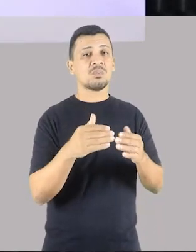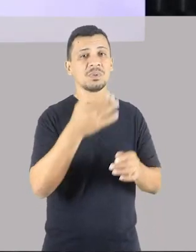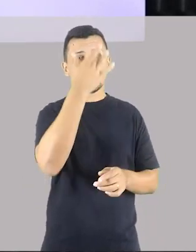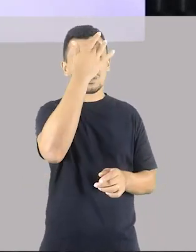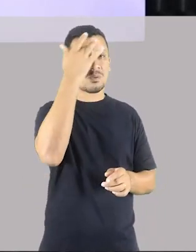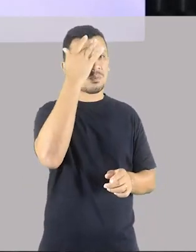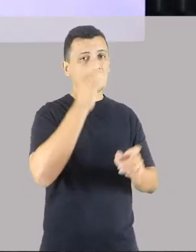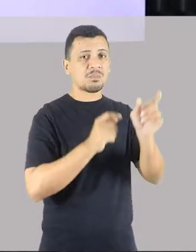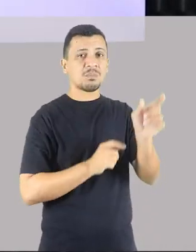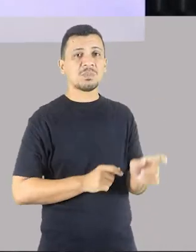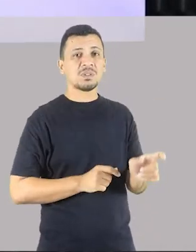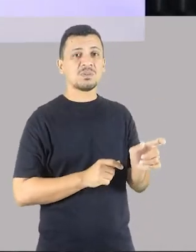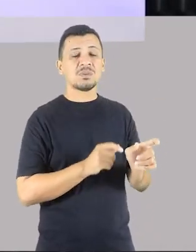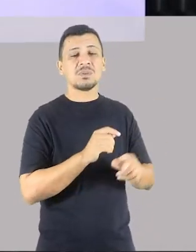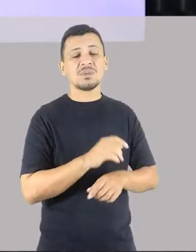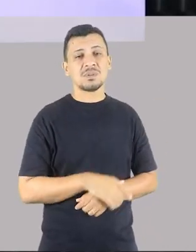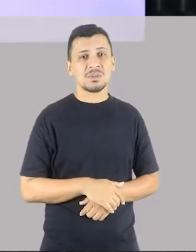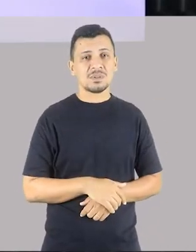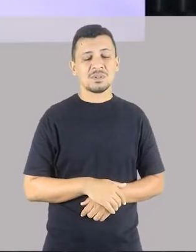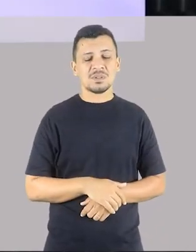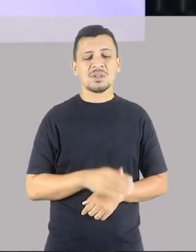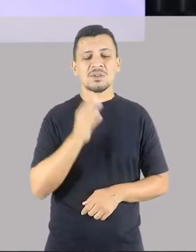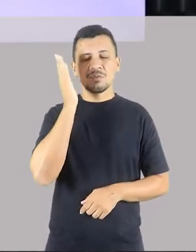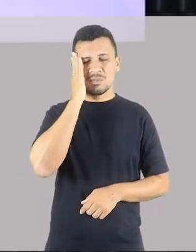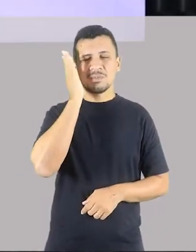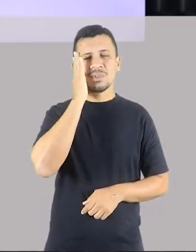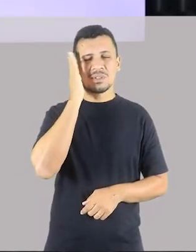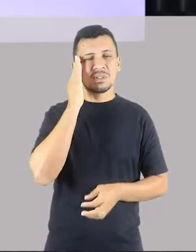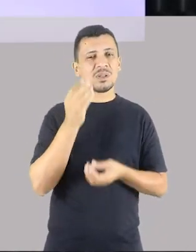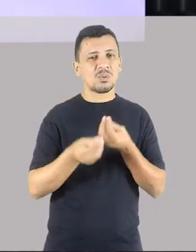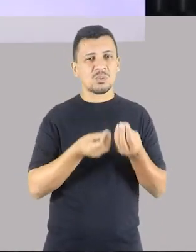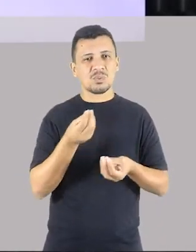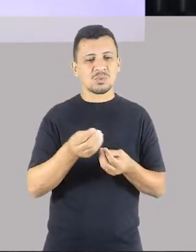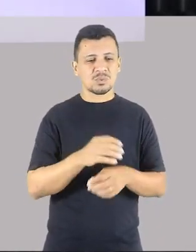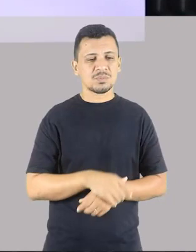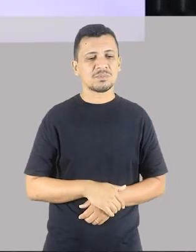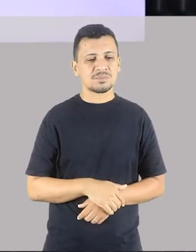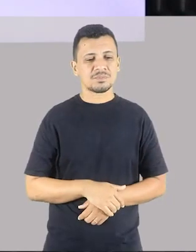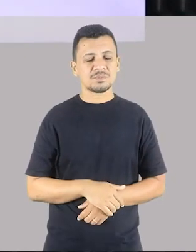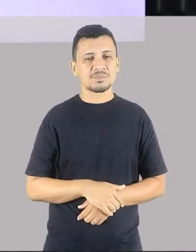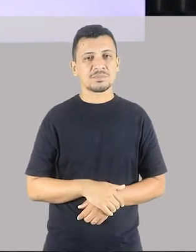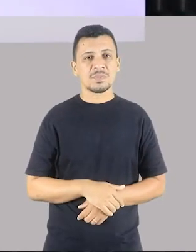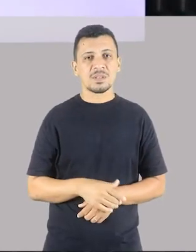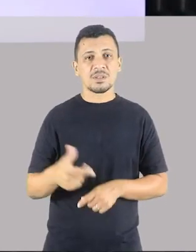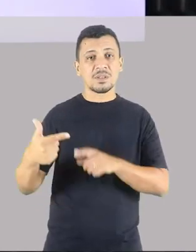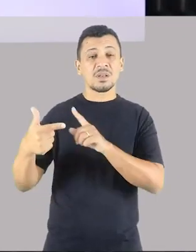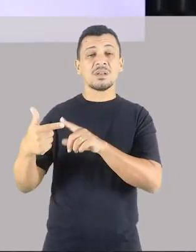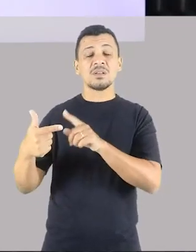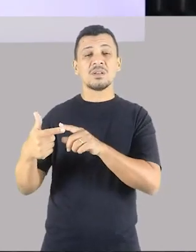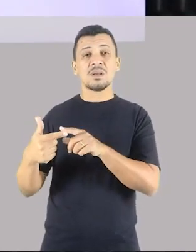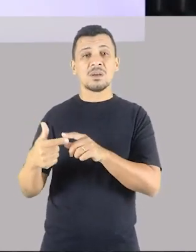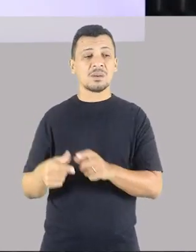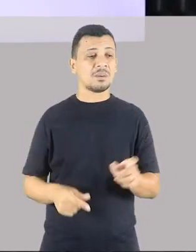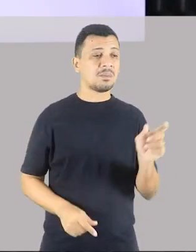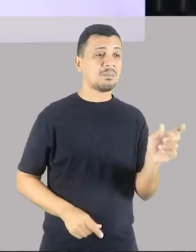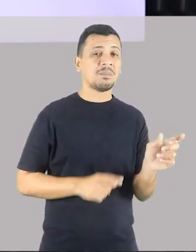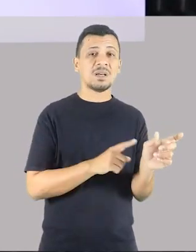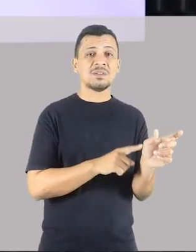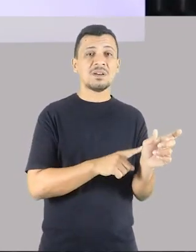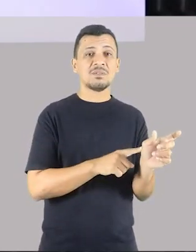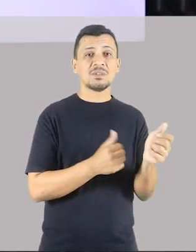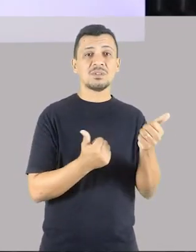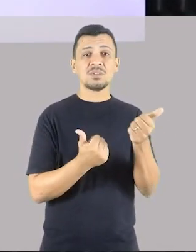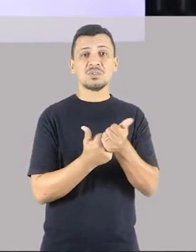né? Mas vamos entender da seguinte forma: a perífrase é quando você substitui um termo por uma